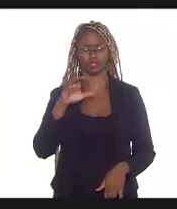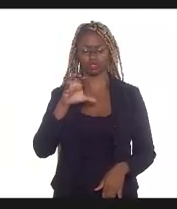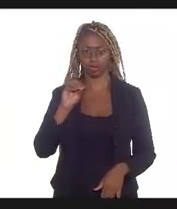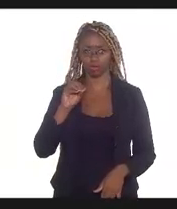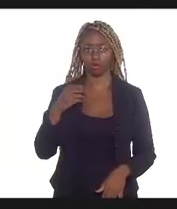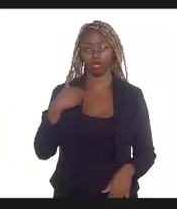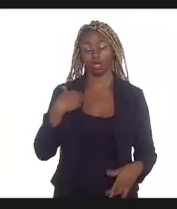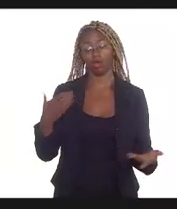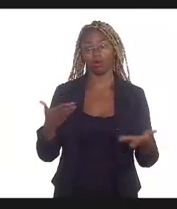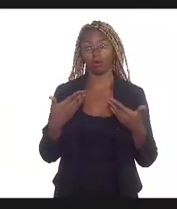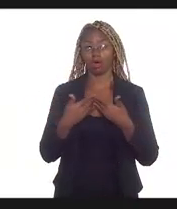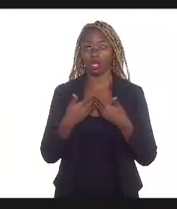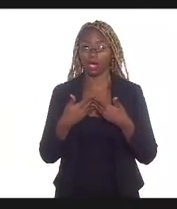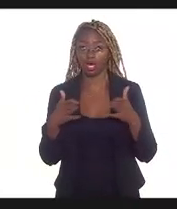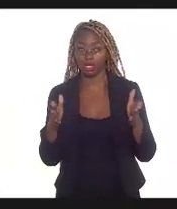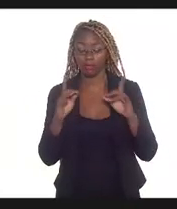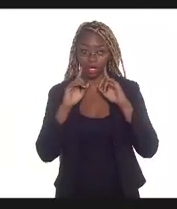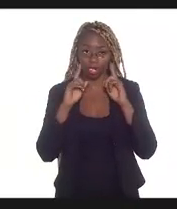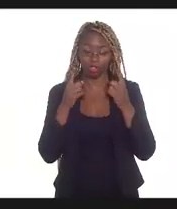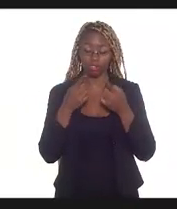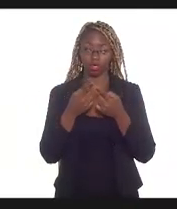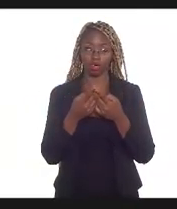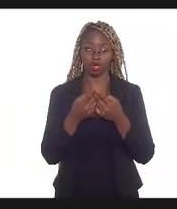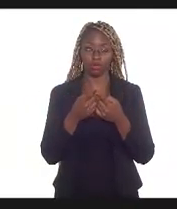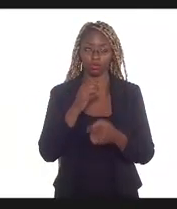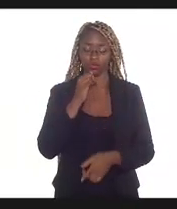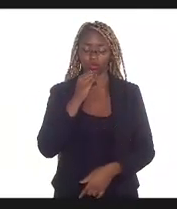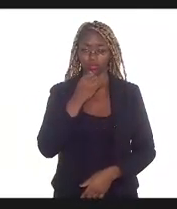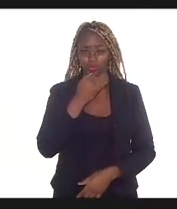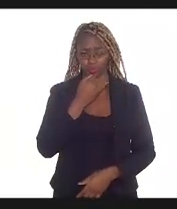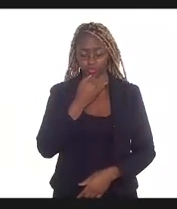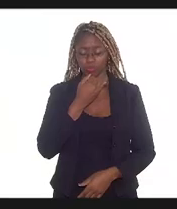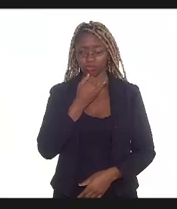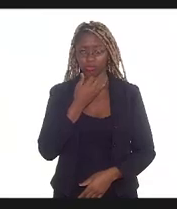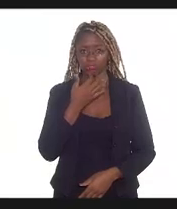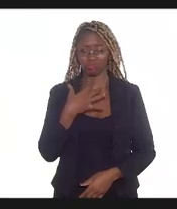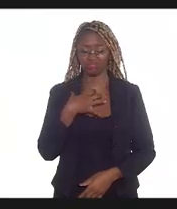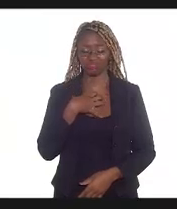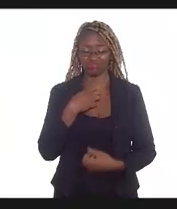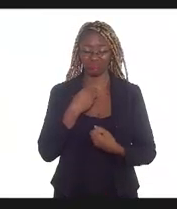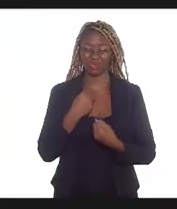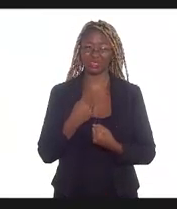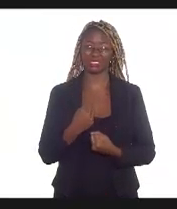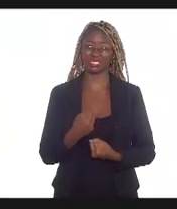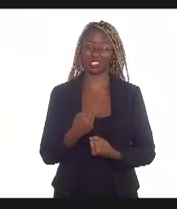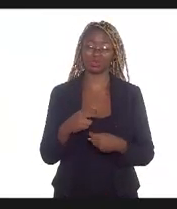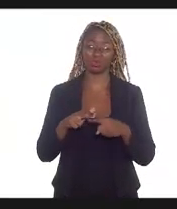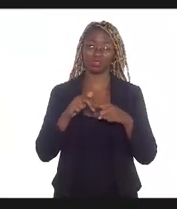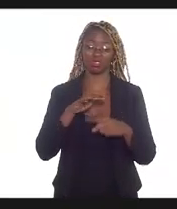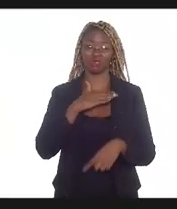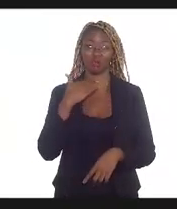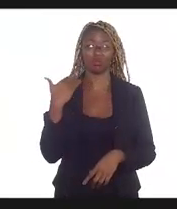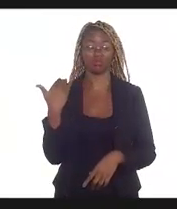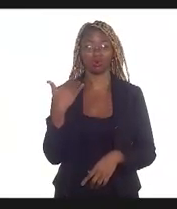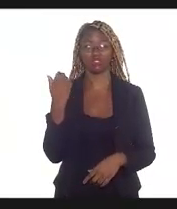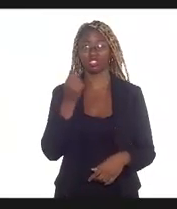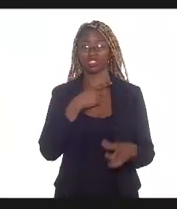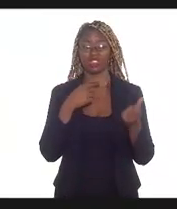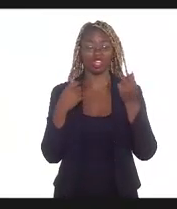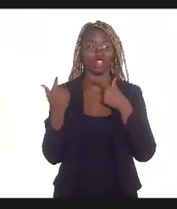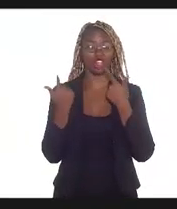pesar pelo falecimento ontem do comediante, ator e produtor Paulo Gustavo, que representa o riso